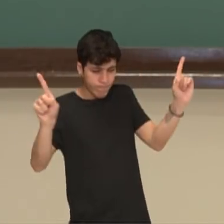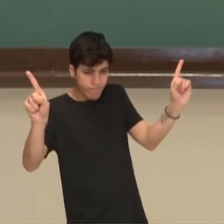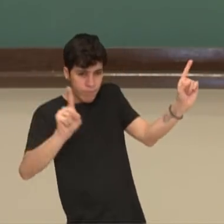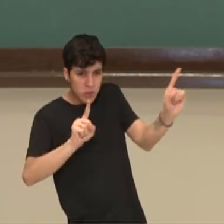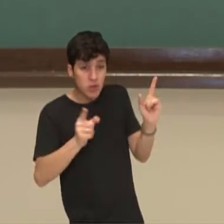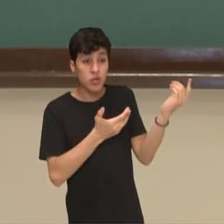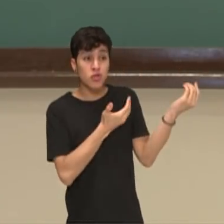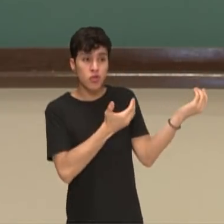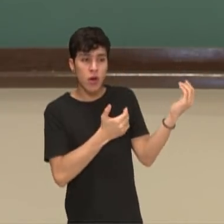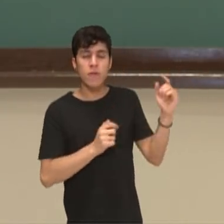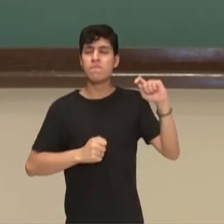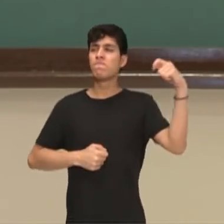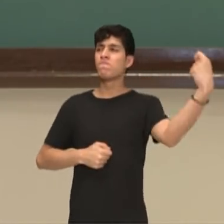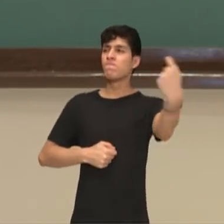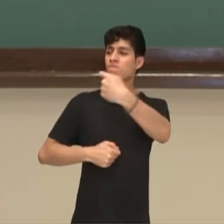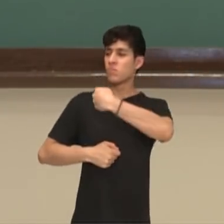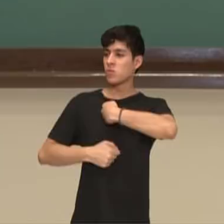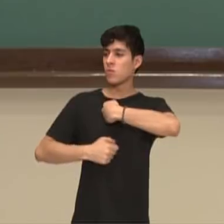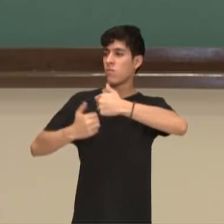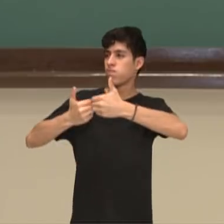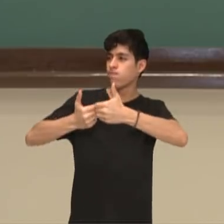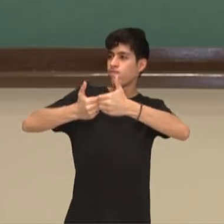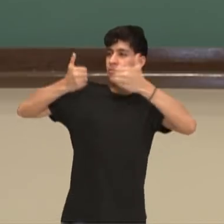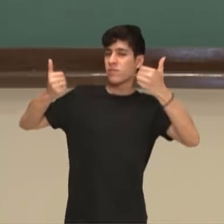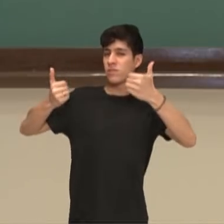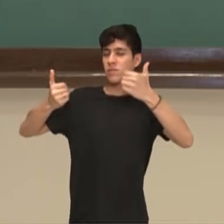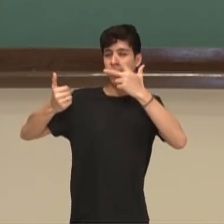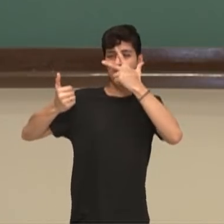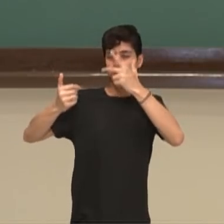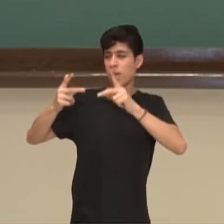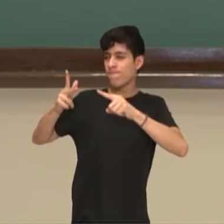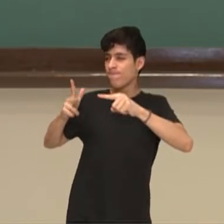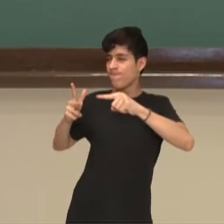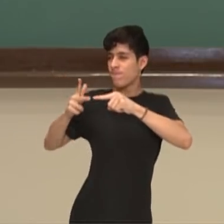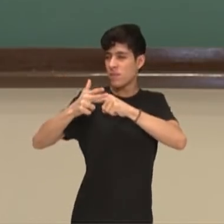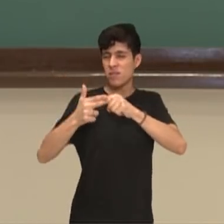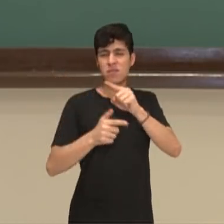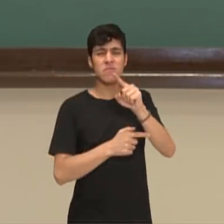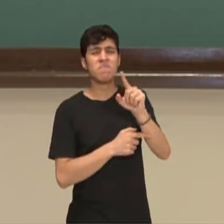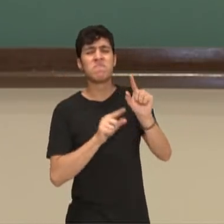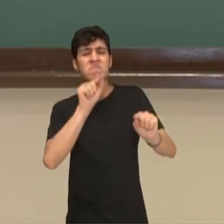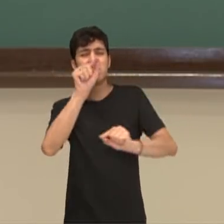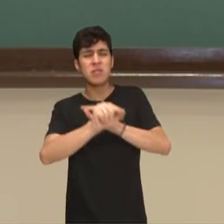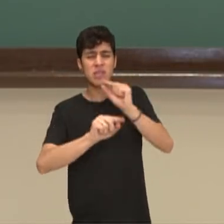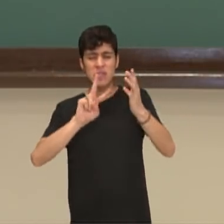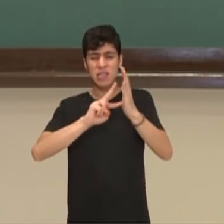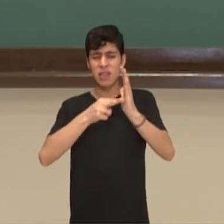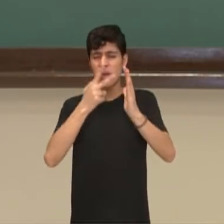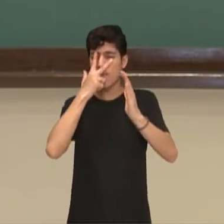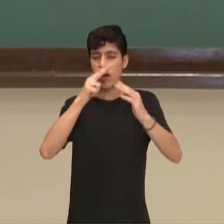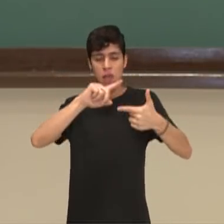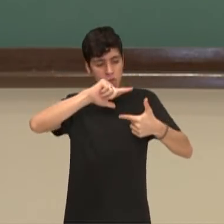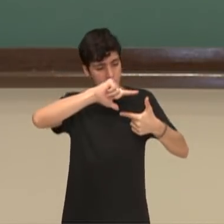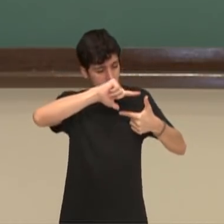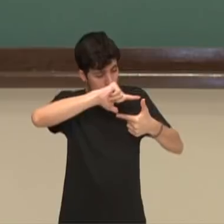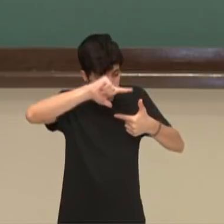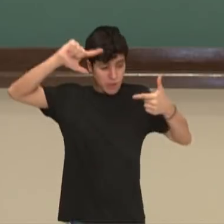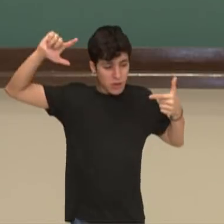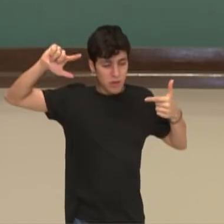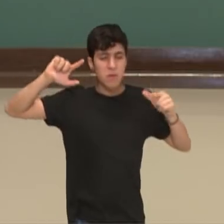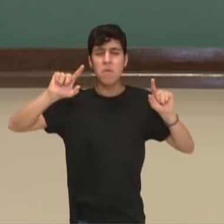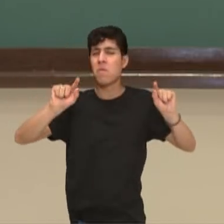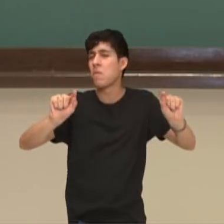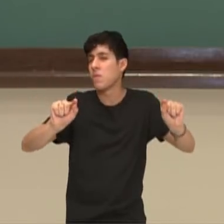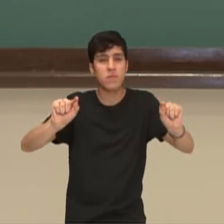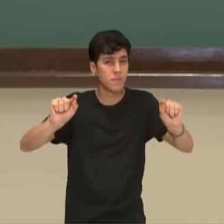se auto-intitulou Ruptura. Quando a gente fala a palavra ruptura, a gente está falando de algo que vai romper. Mas romper com o